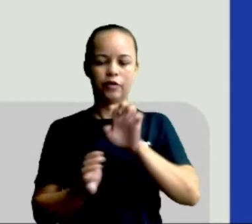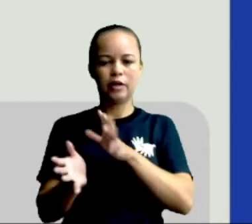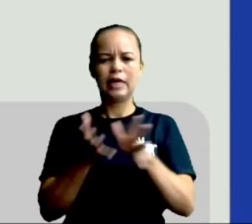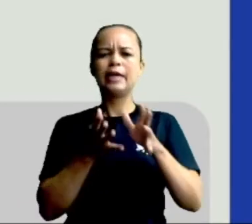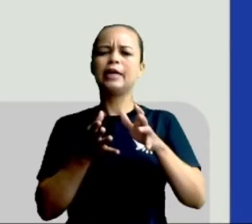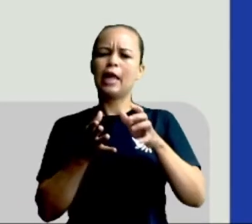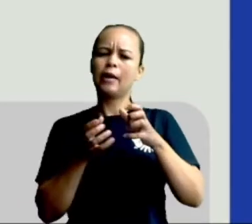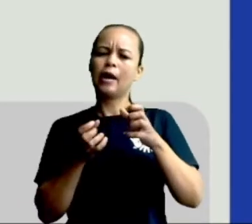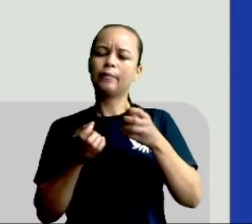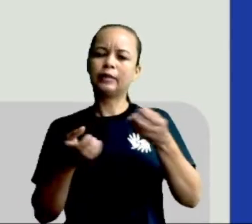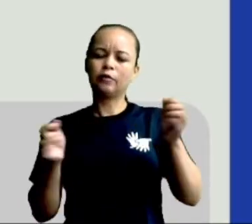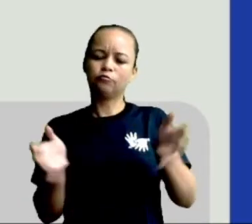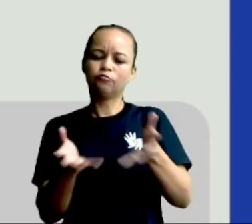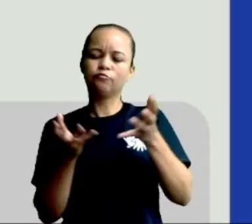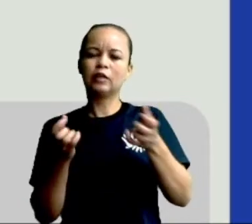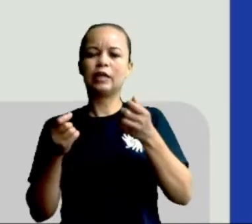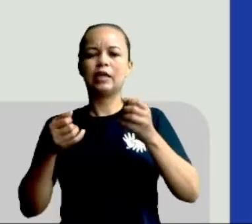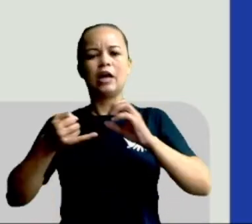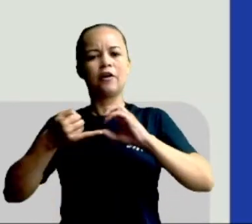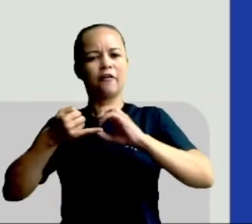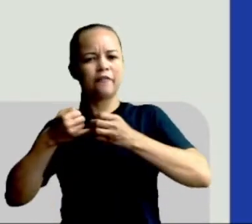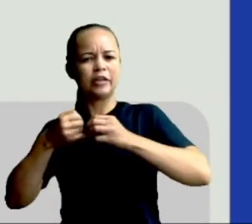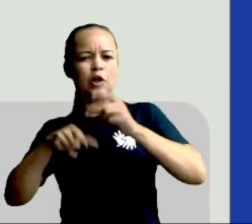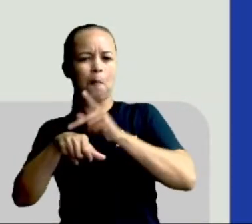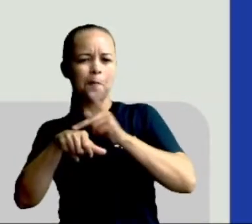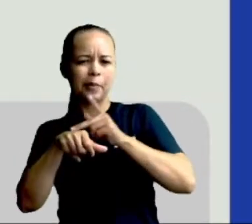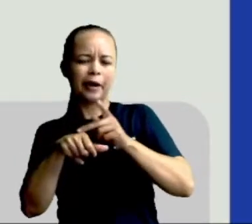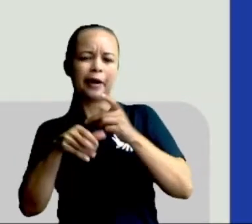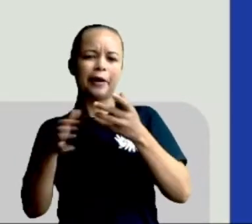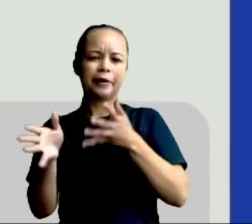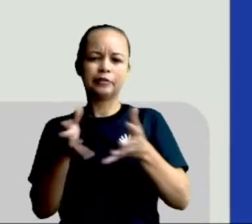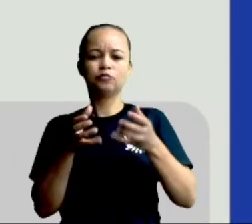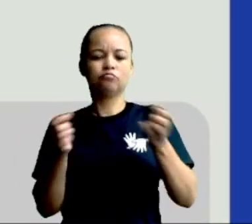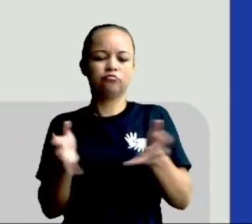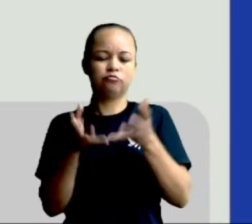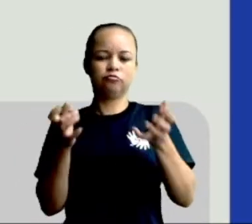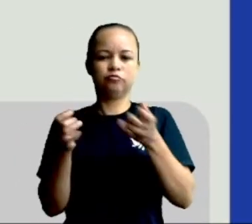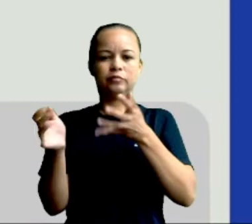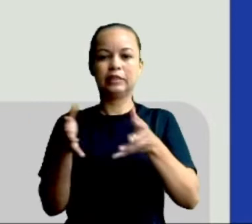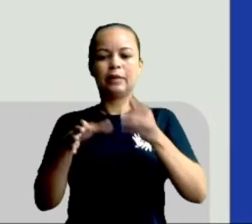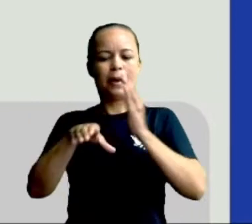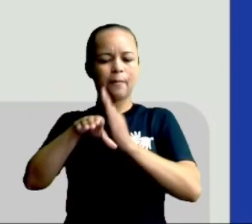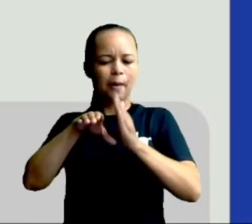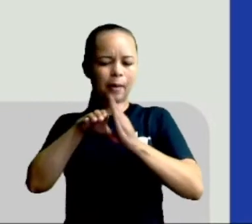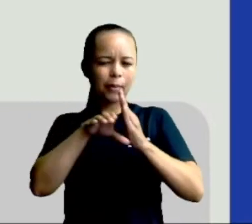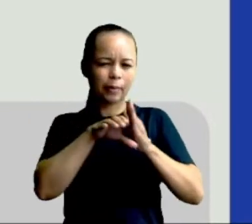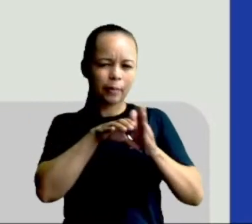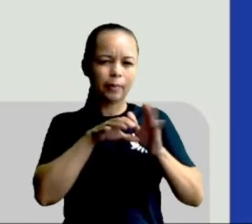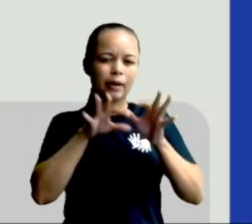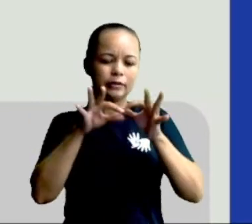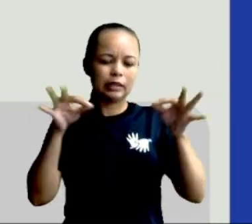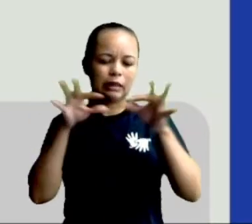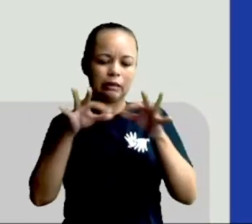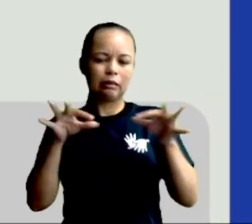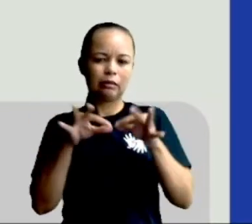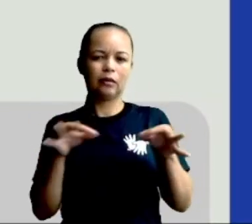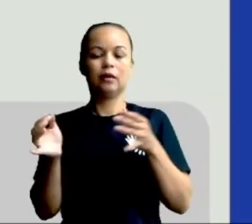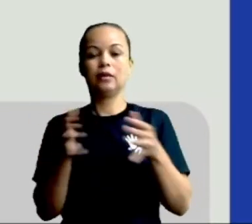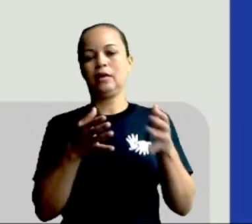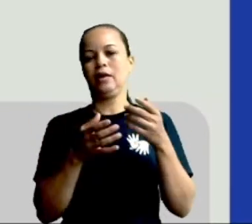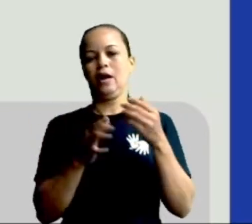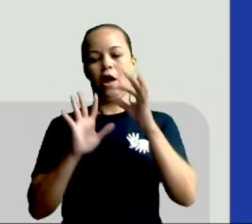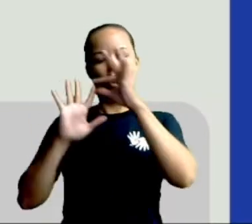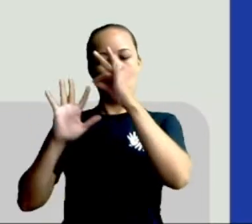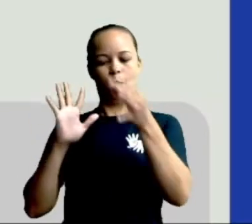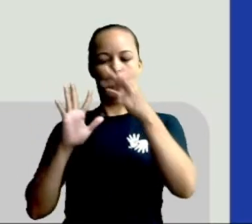na carne, para acompanhar a feijoada ali, aquele couve refogado, partido ali em tirinhas, né? E é uma planta, uma